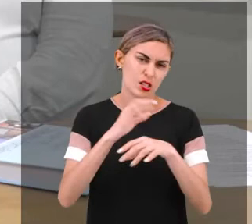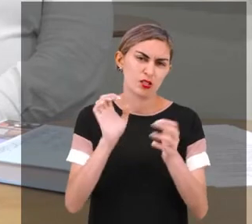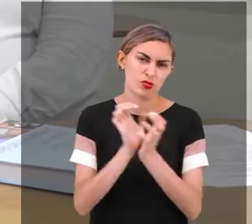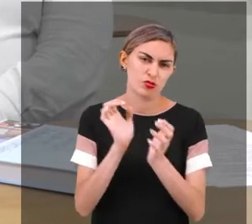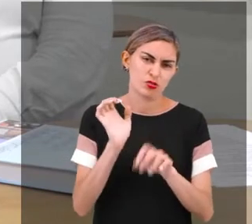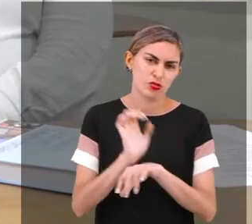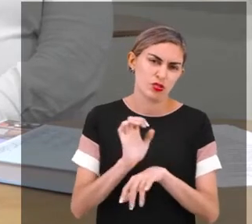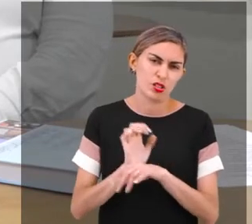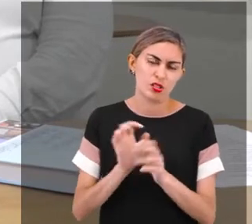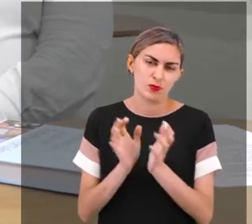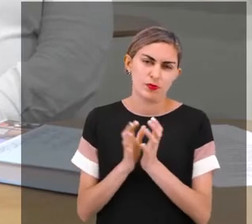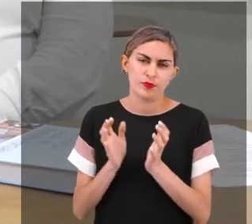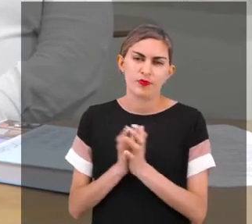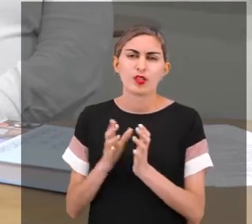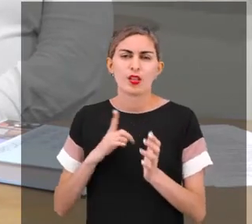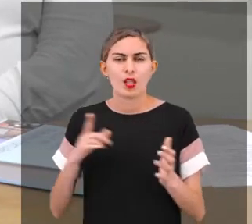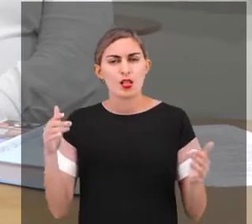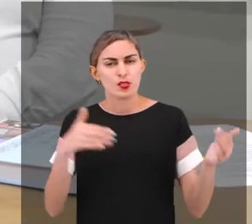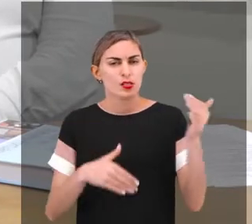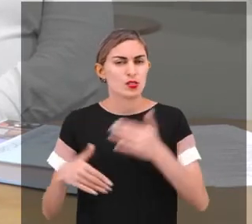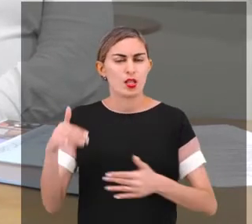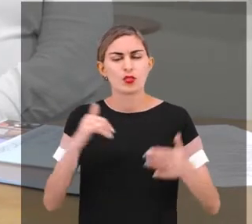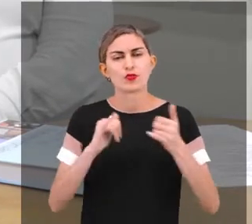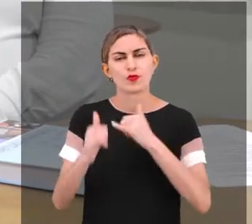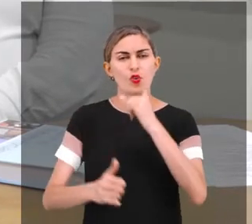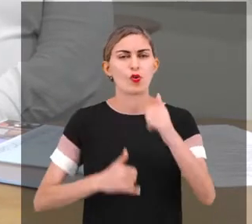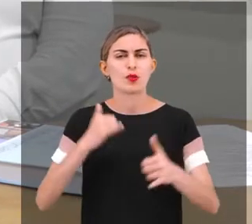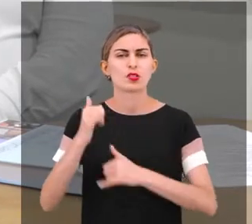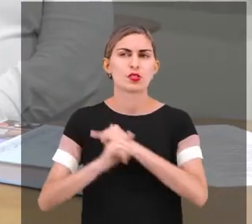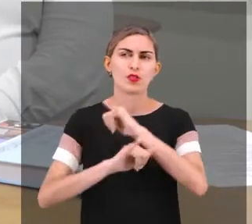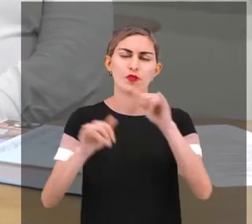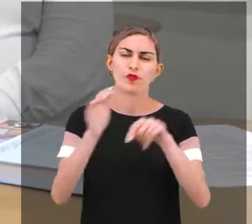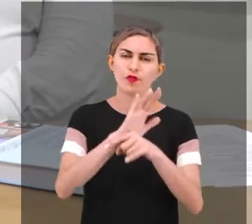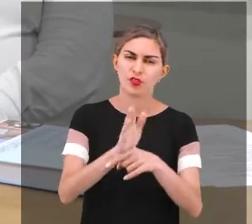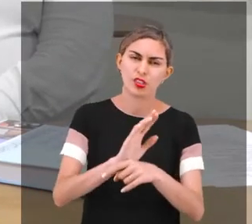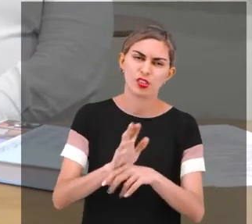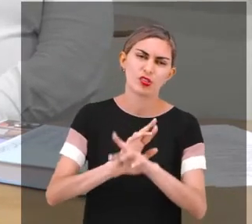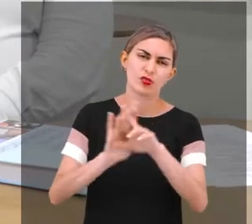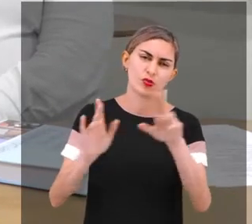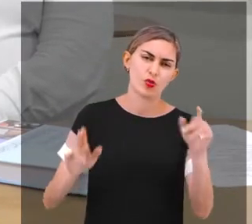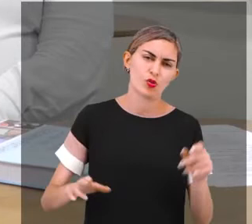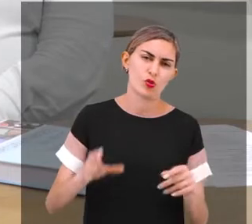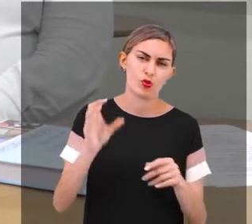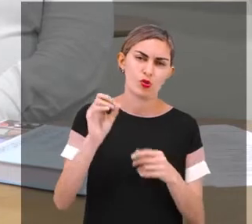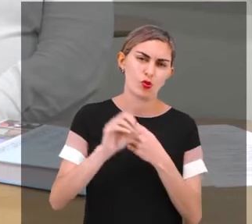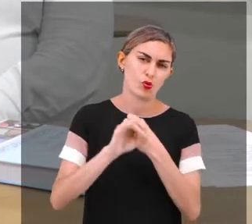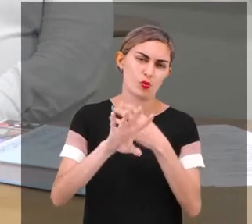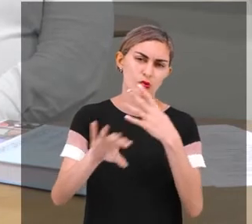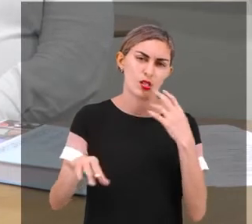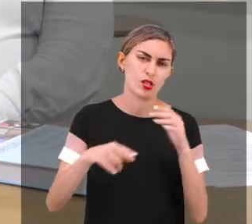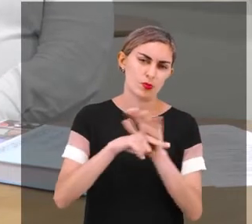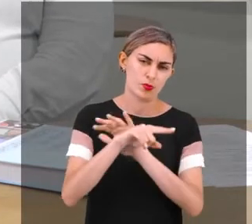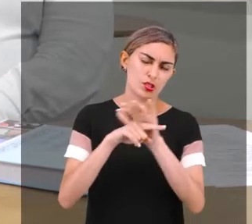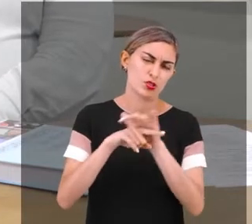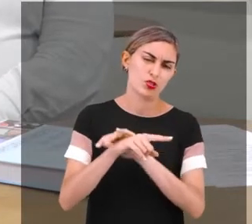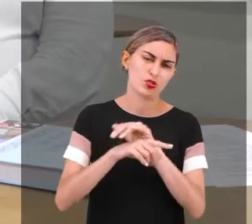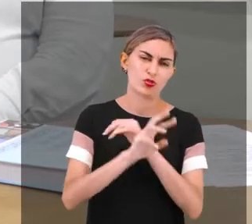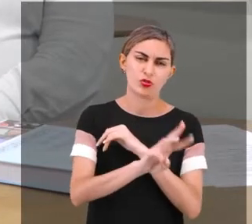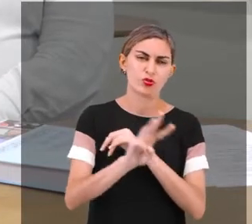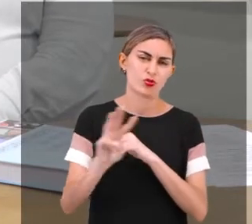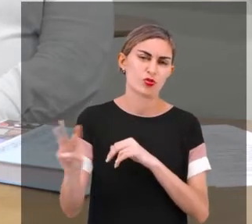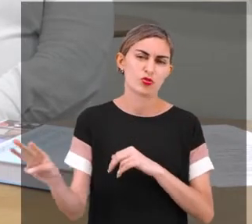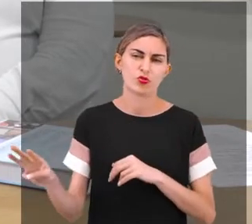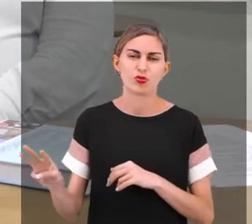o estado de Pernambuco, vocês têm acesso a essa informação, ou a vídeos, a várias coisas, também online. Pesquise no site da Fundacentro,